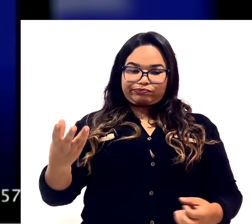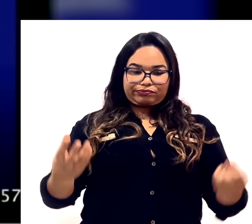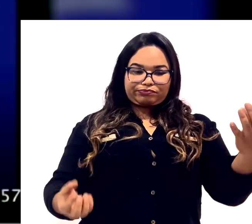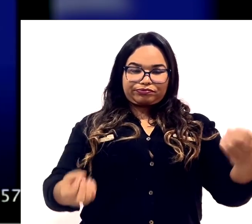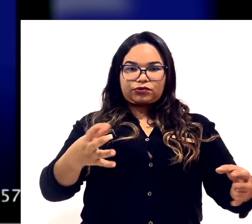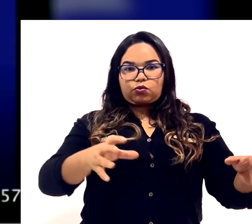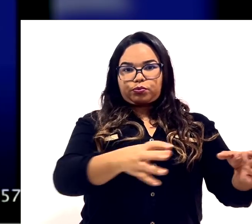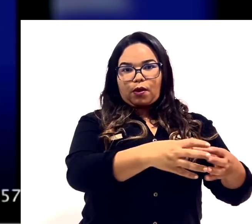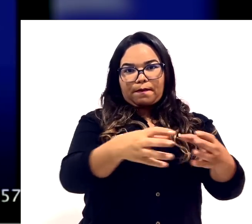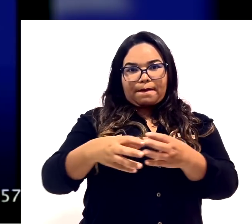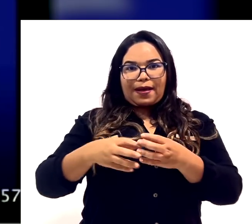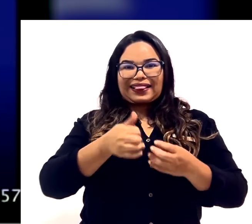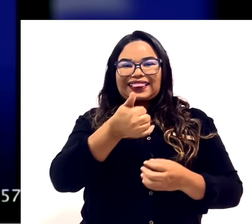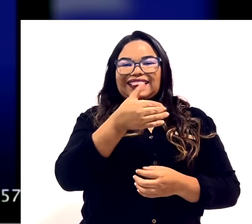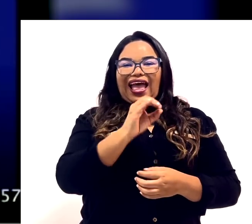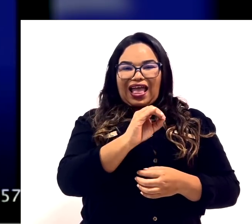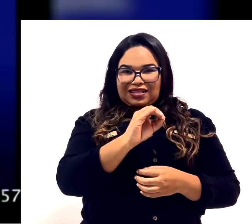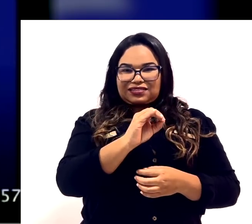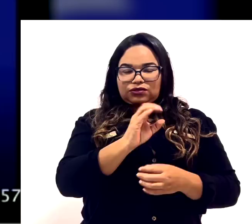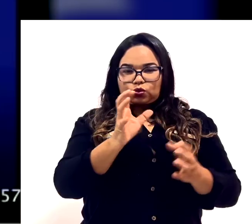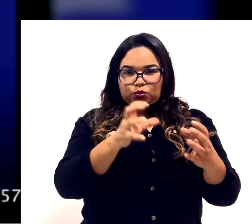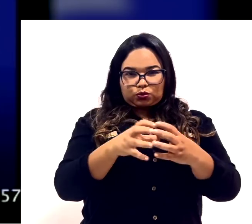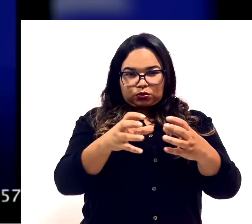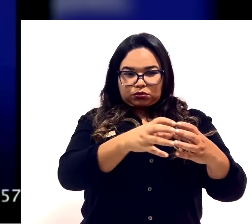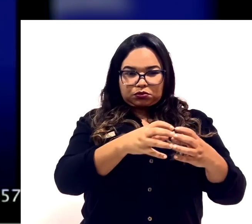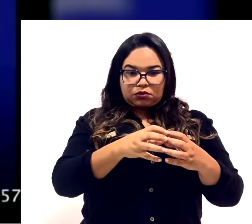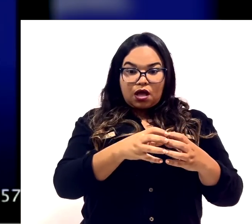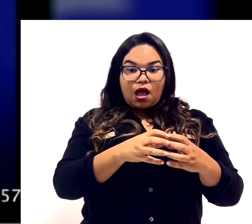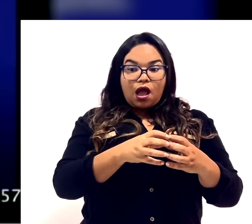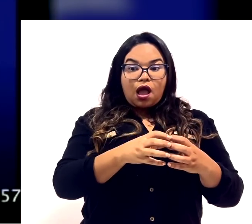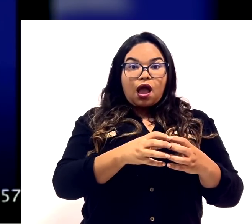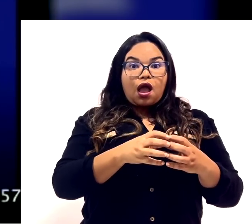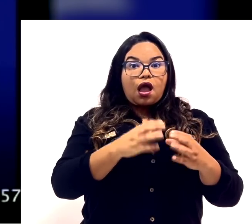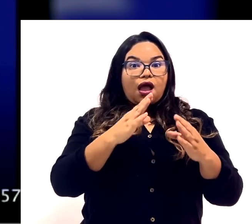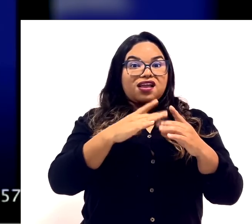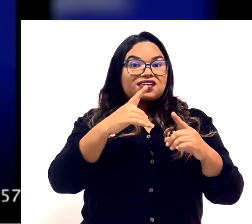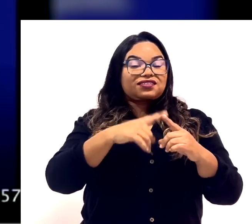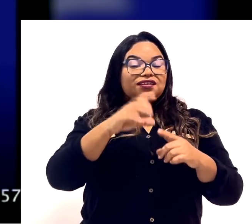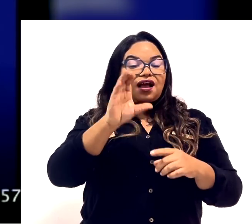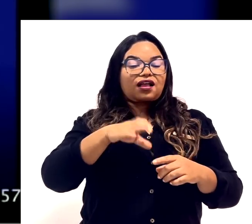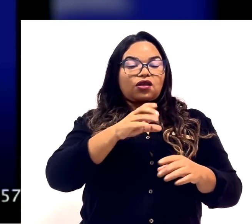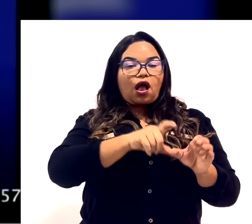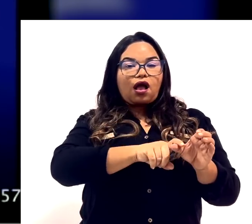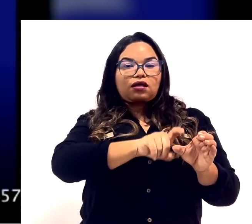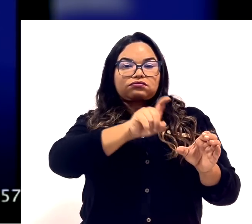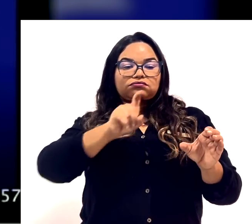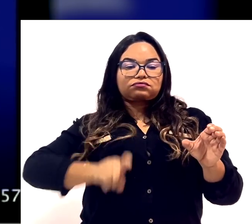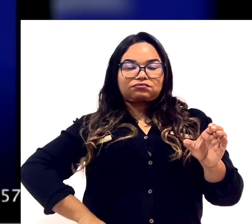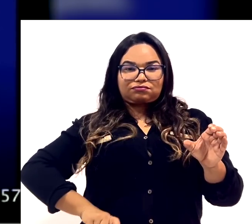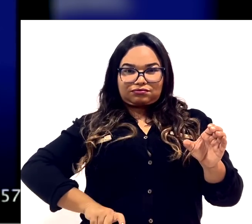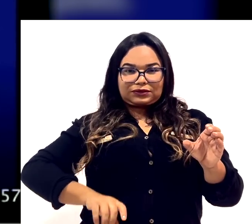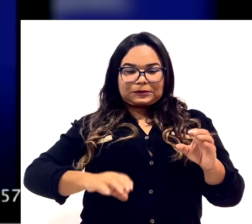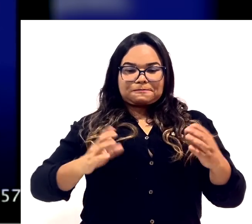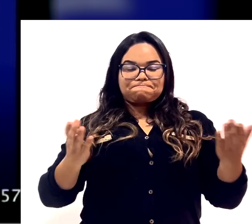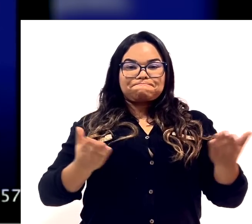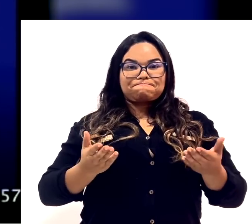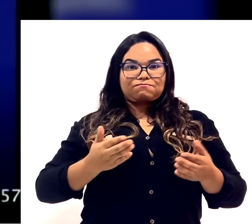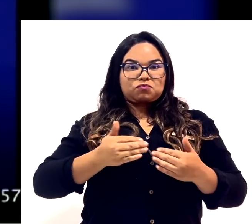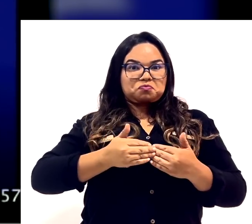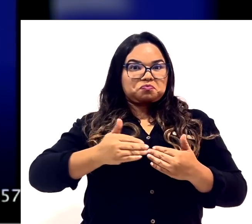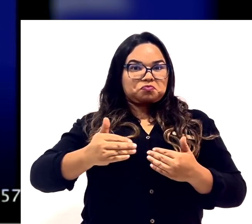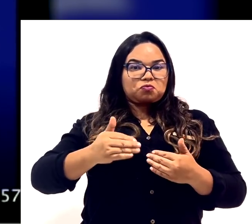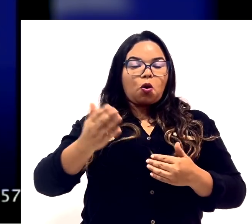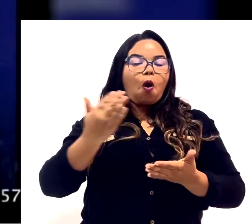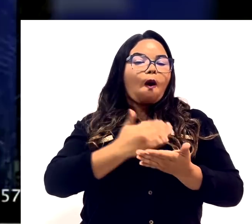a Igreja Católica Romana não somente se tornou independente do Estado em assuntos religiosos, como também dominou os assuntos seculares, o papado